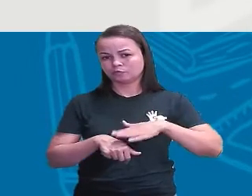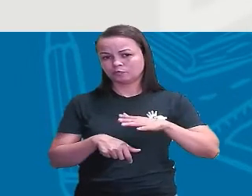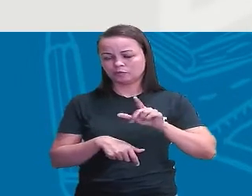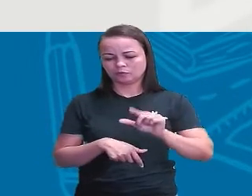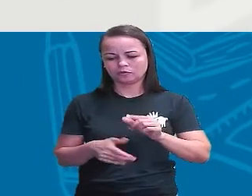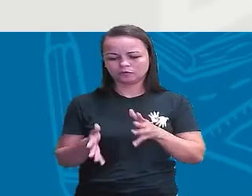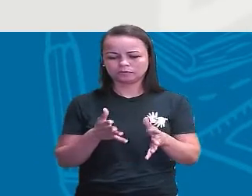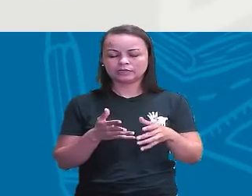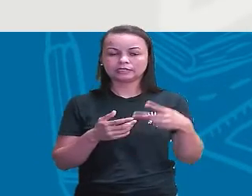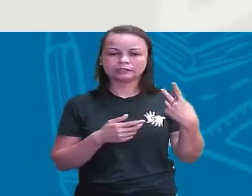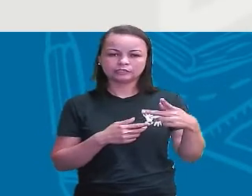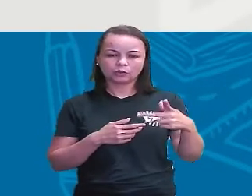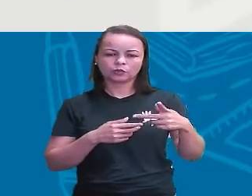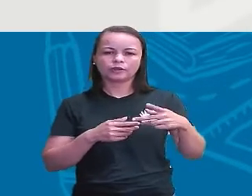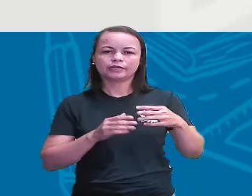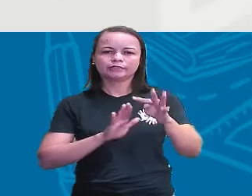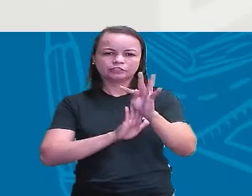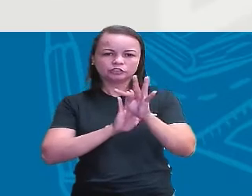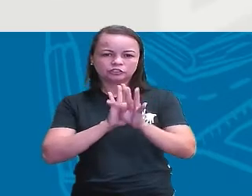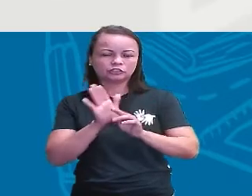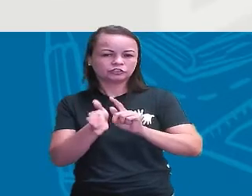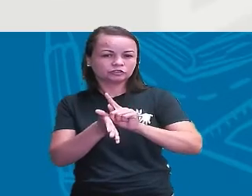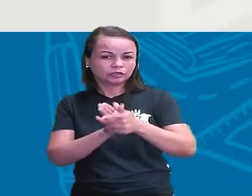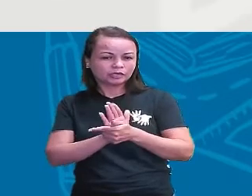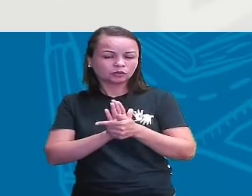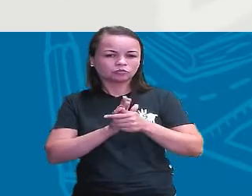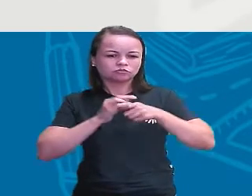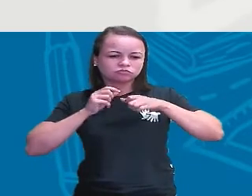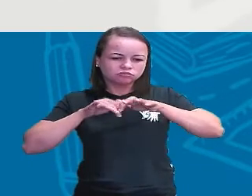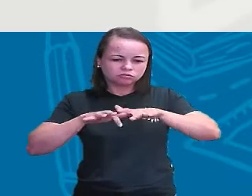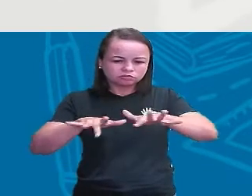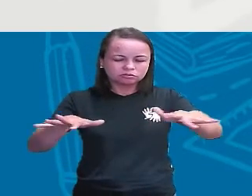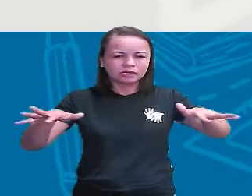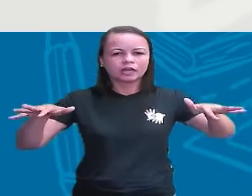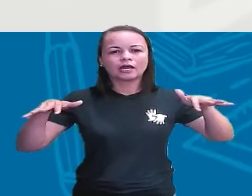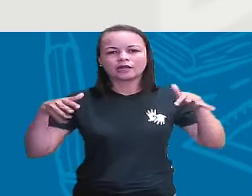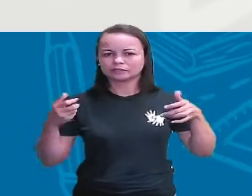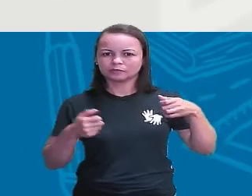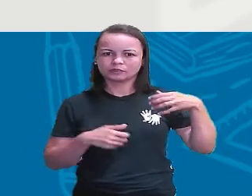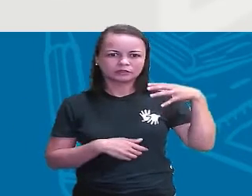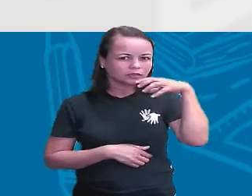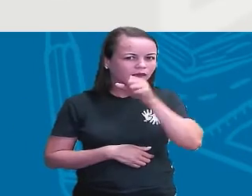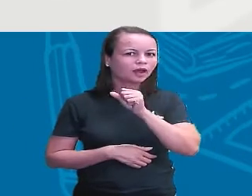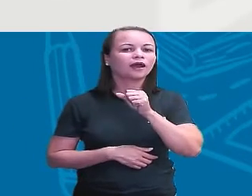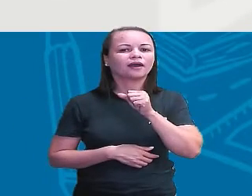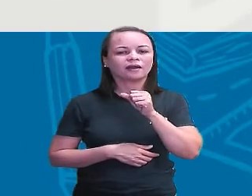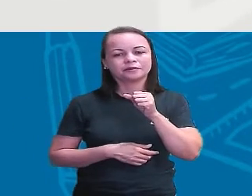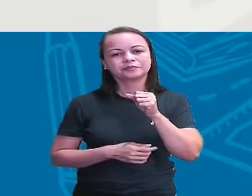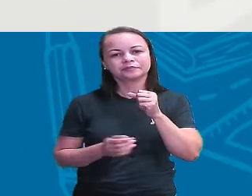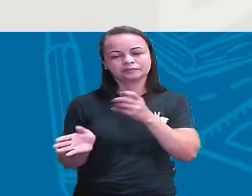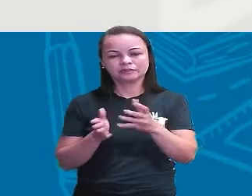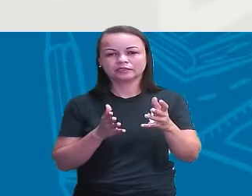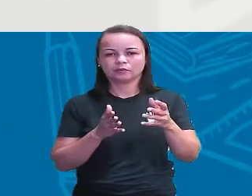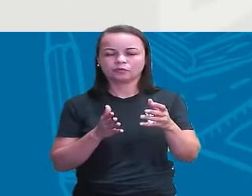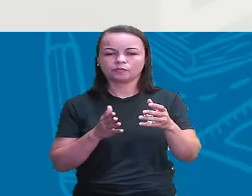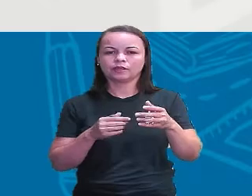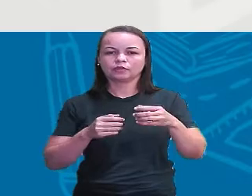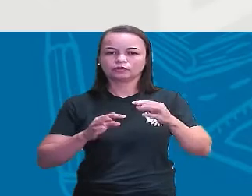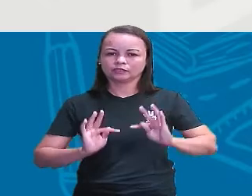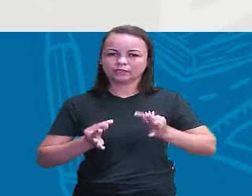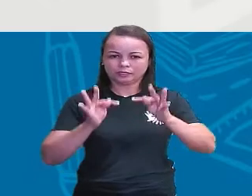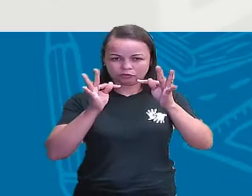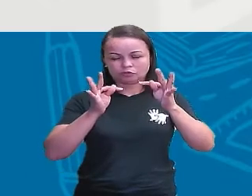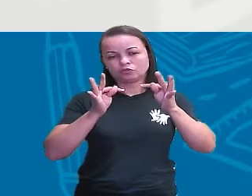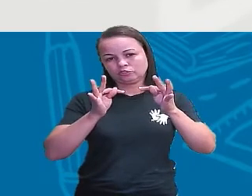eles vão se espalhando muito rápido, né, de uma forma bastante acelerada aí por meio da tecnologia, por meio